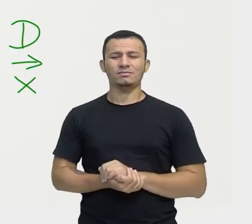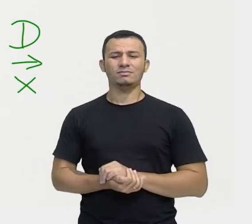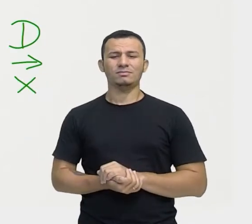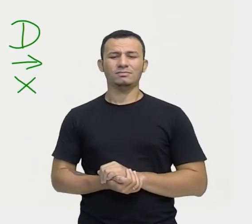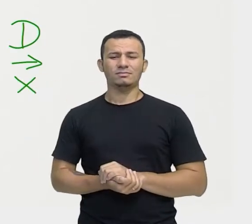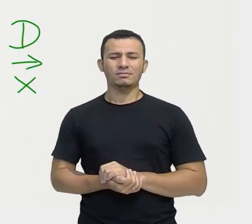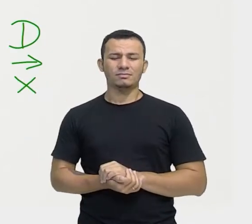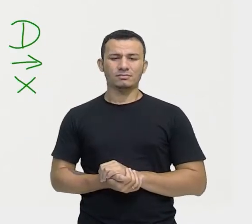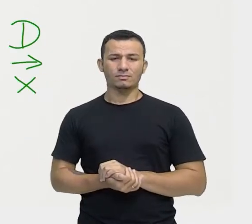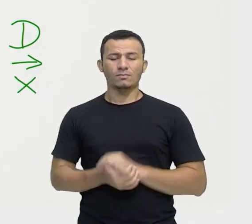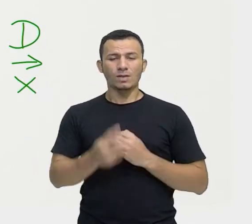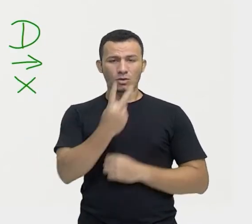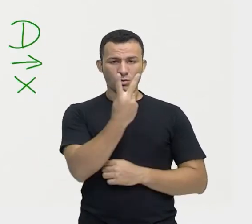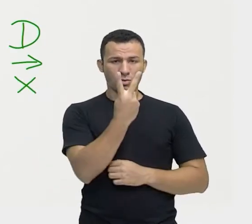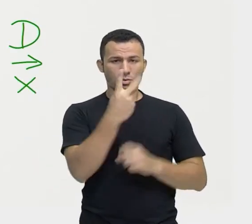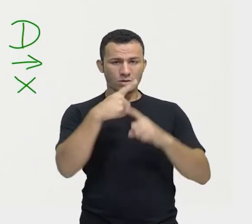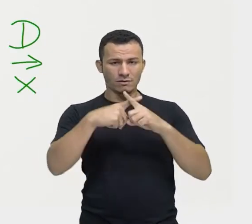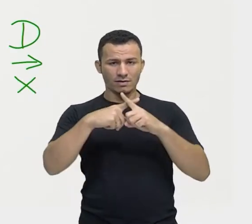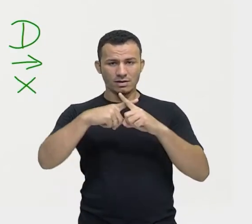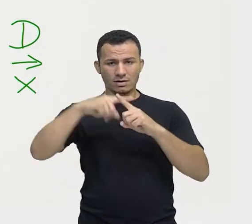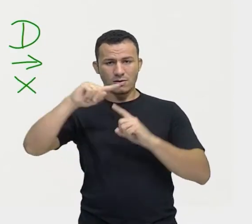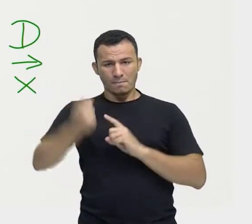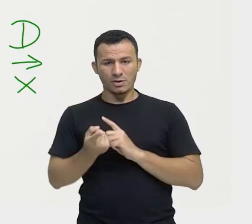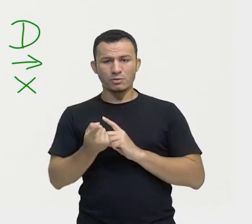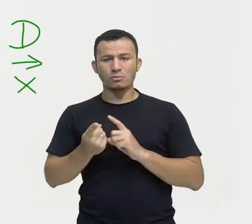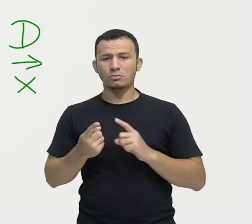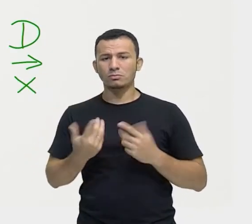bem. 2 vezes 1000,